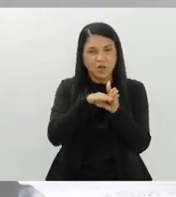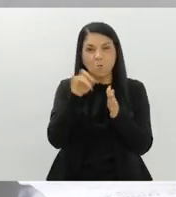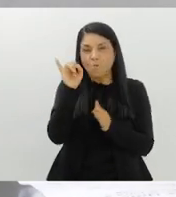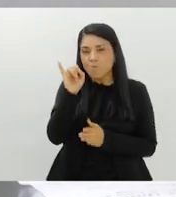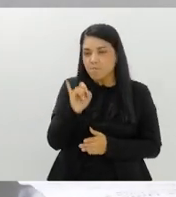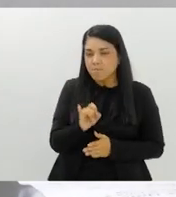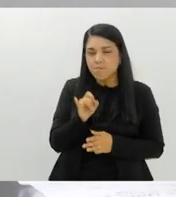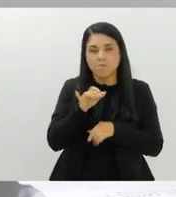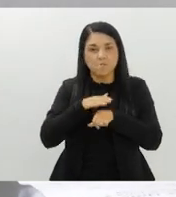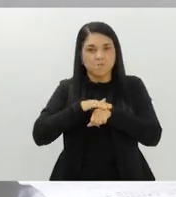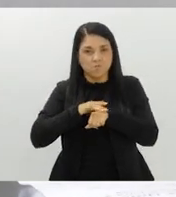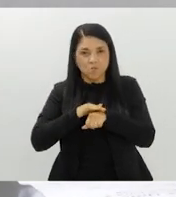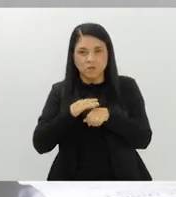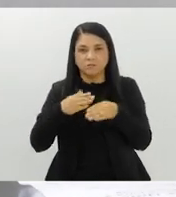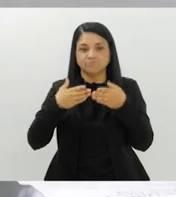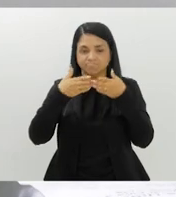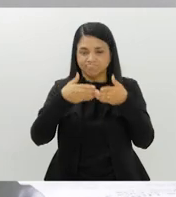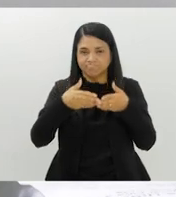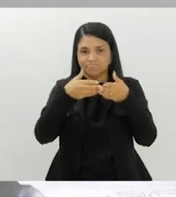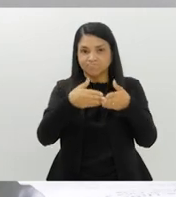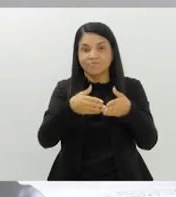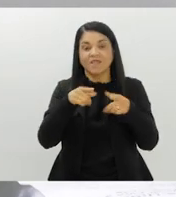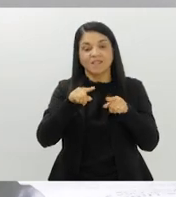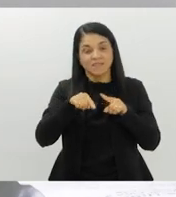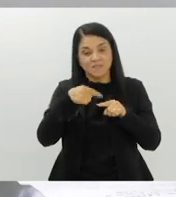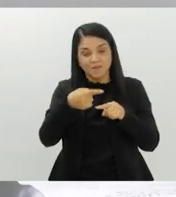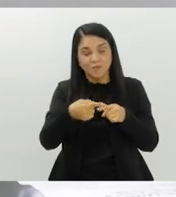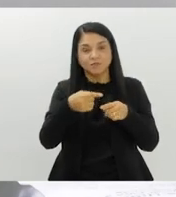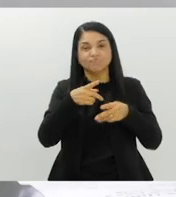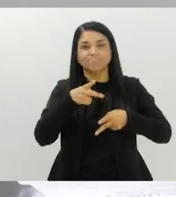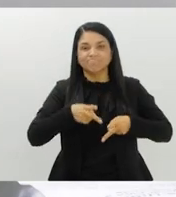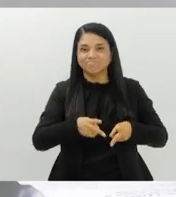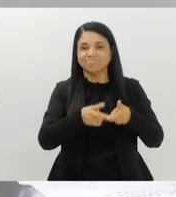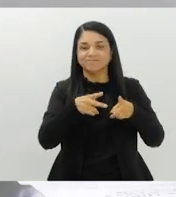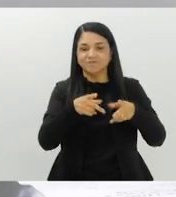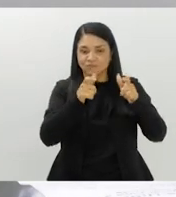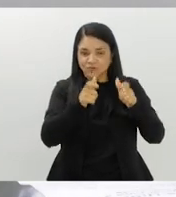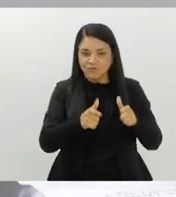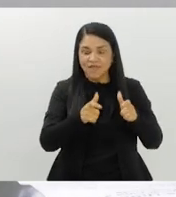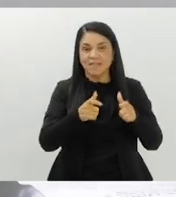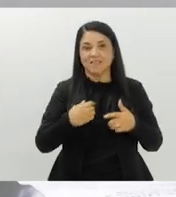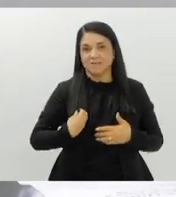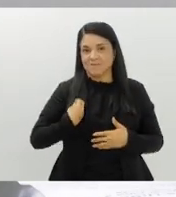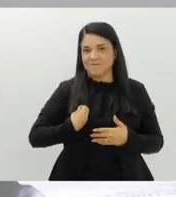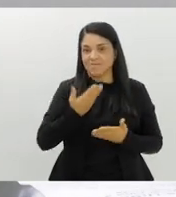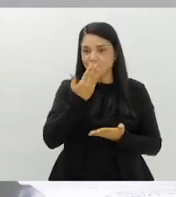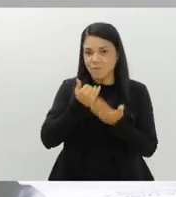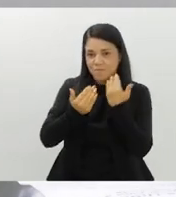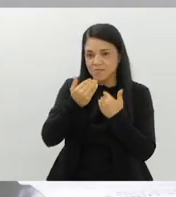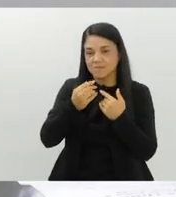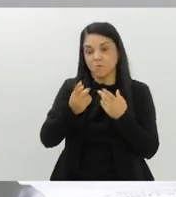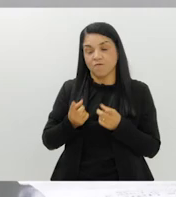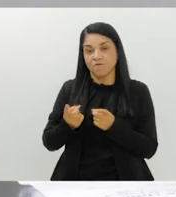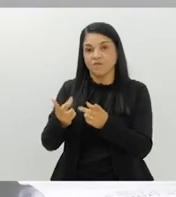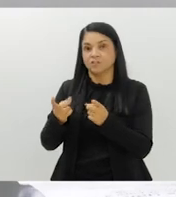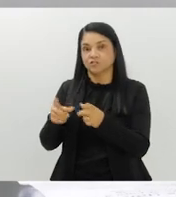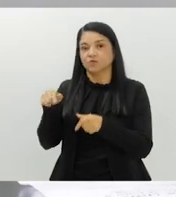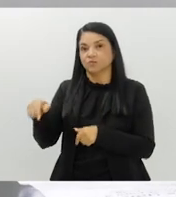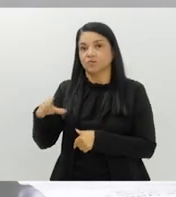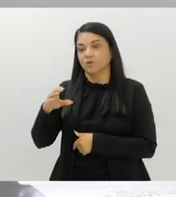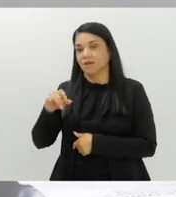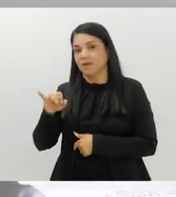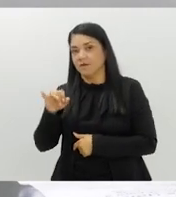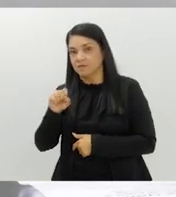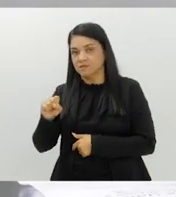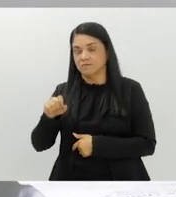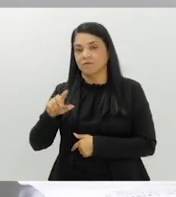e eram, entre aspas, engordados, lustrados, para depois serem vendidos aqui no Cais do Valongo. Muito bem.